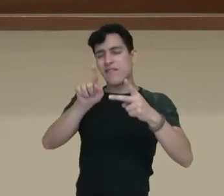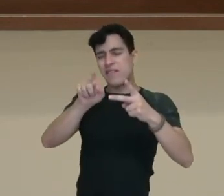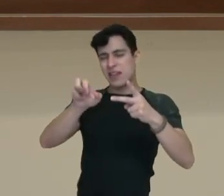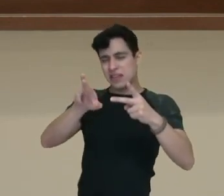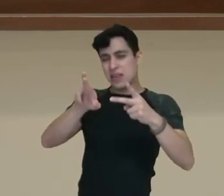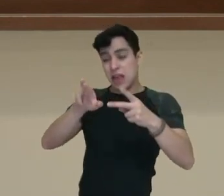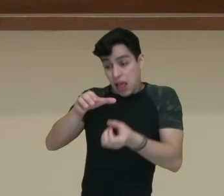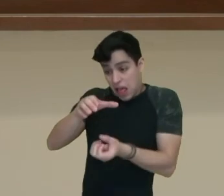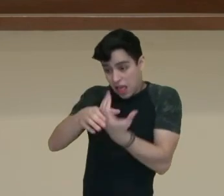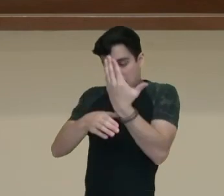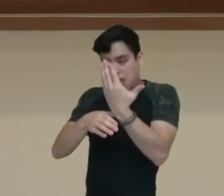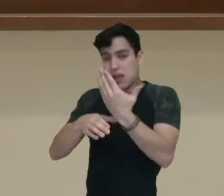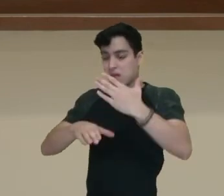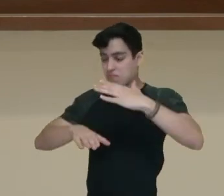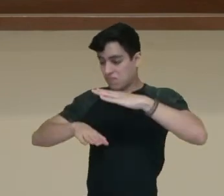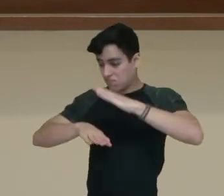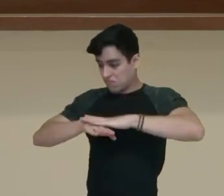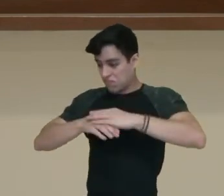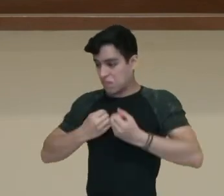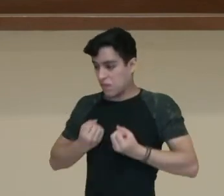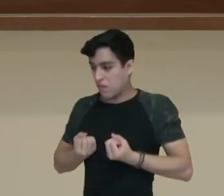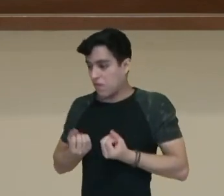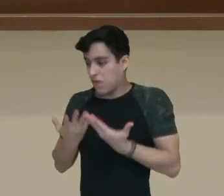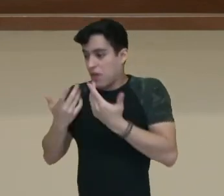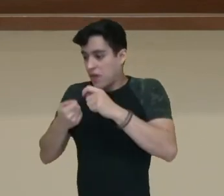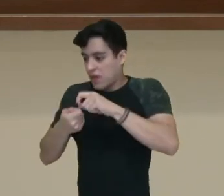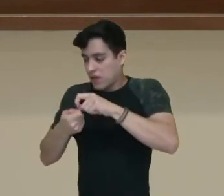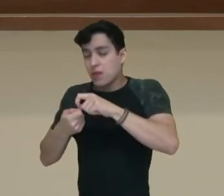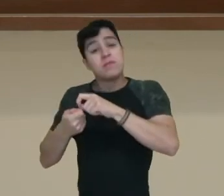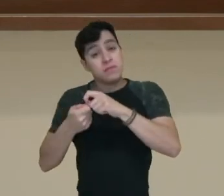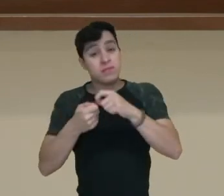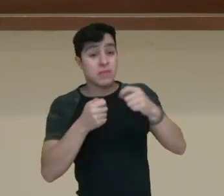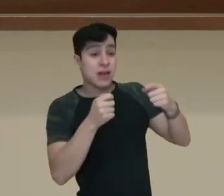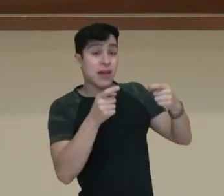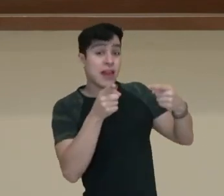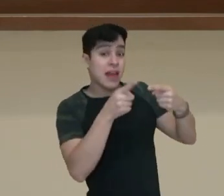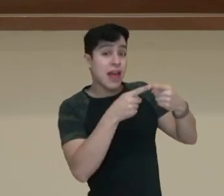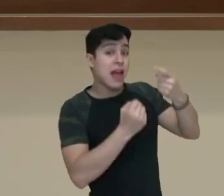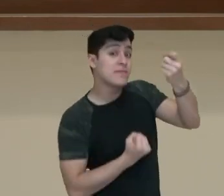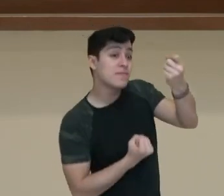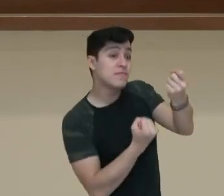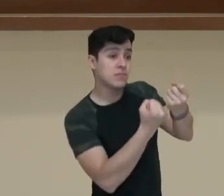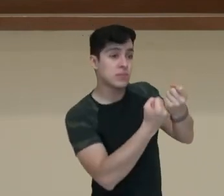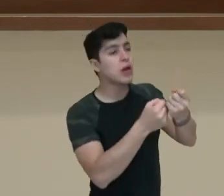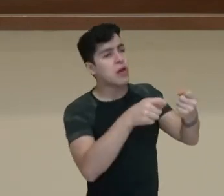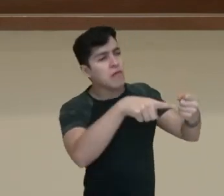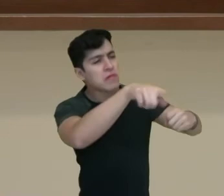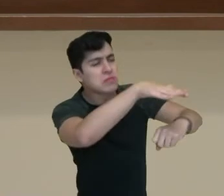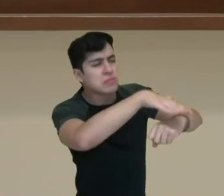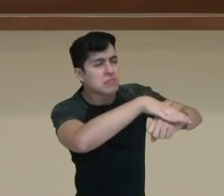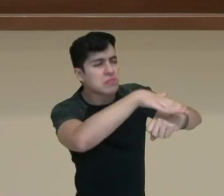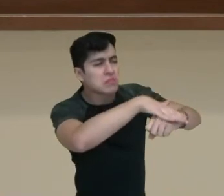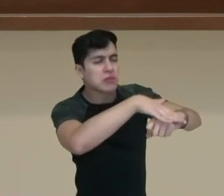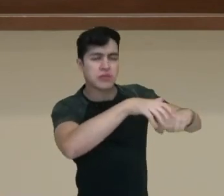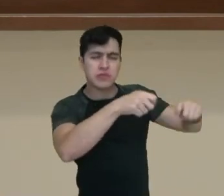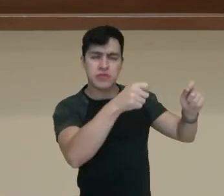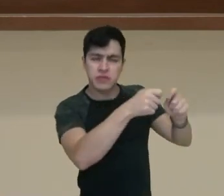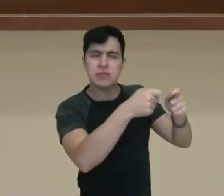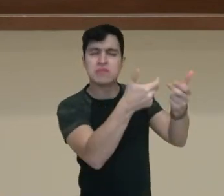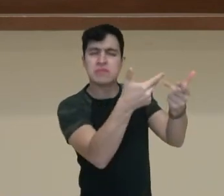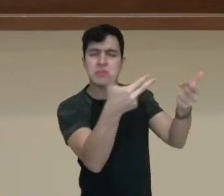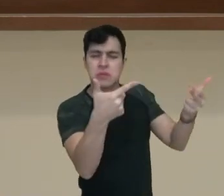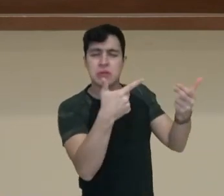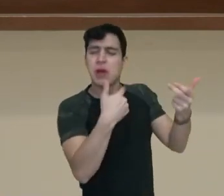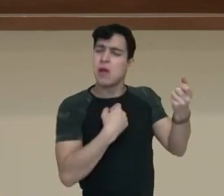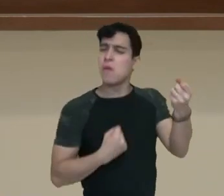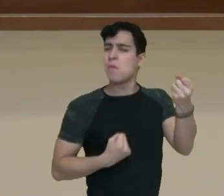Então, apoiar, eu posso apoiar você sem necessariamente te ajudar a fazer nada. Por exemplo, você está fazendo a tua atividade e eu te